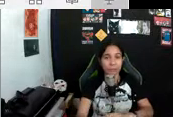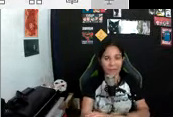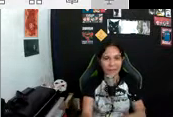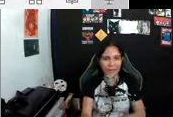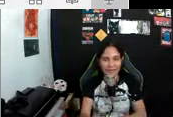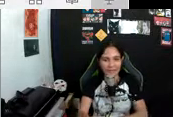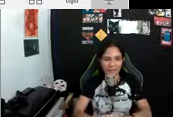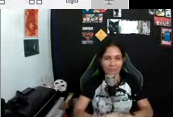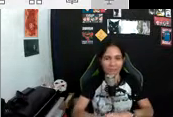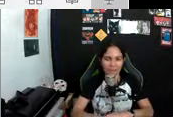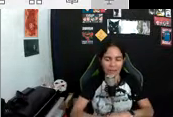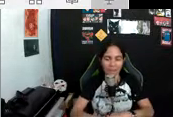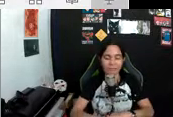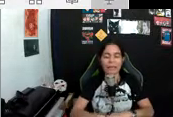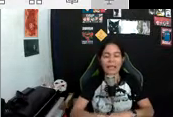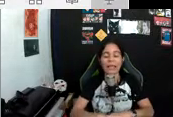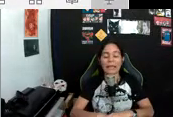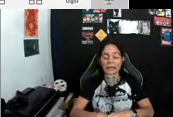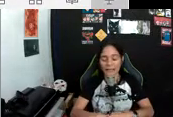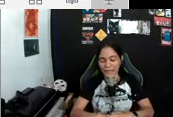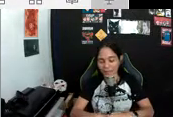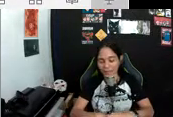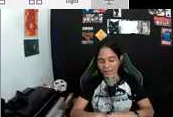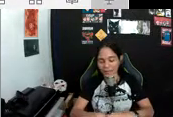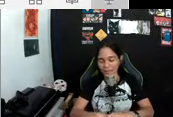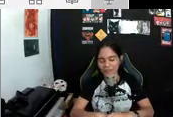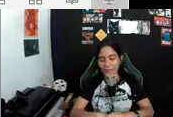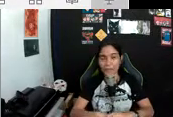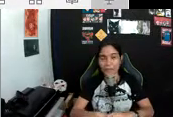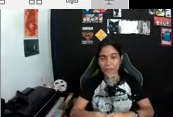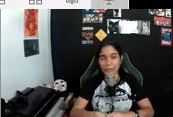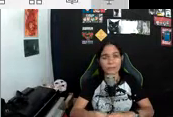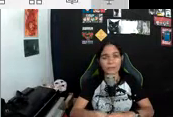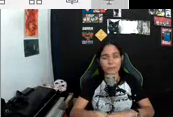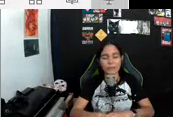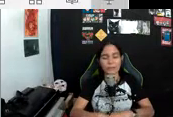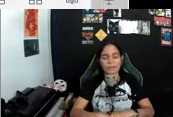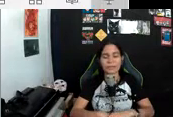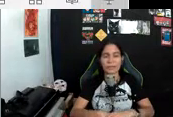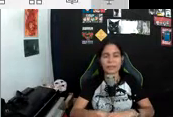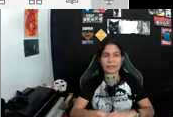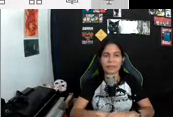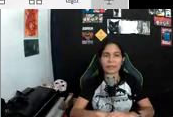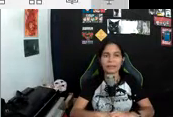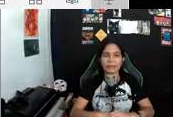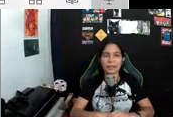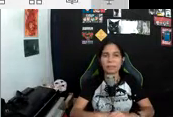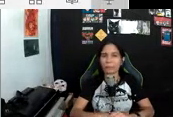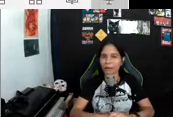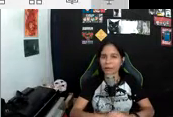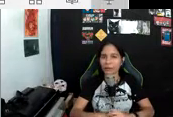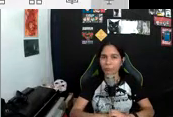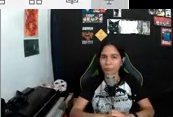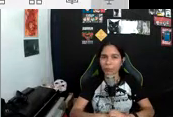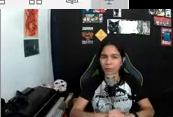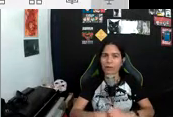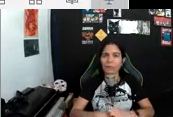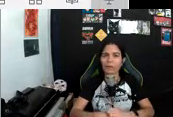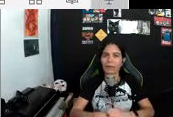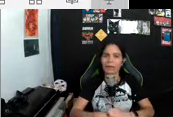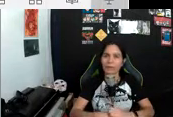muita gente pilantra, né? E existem pessoas que se